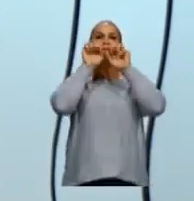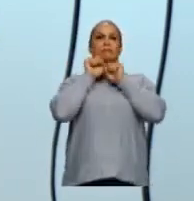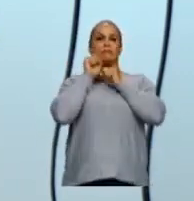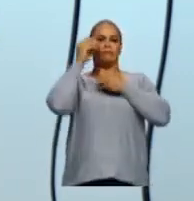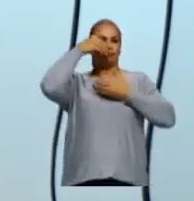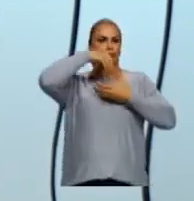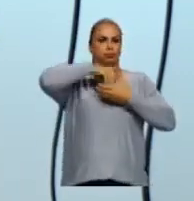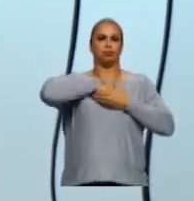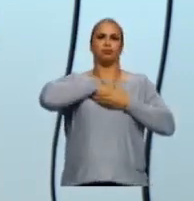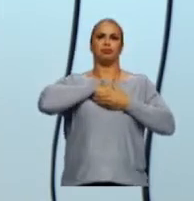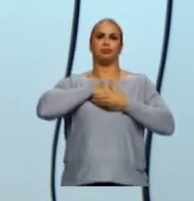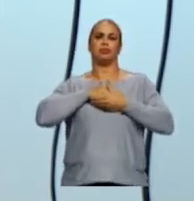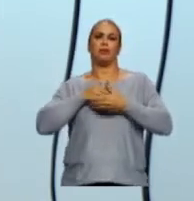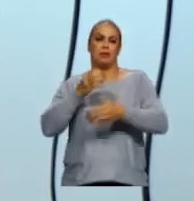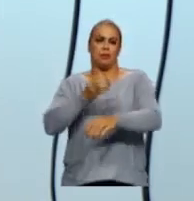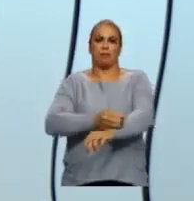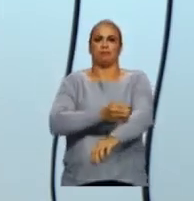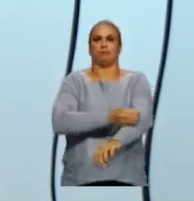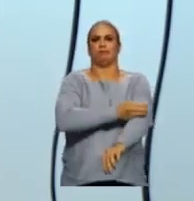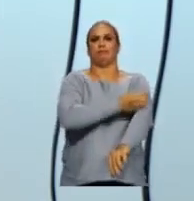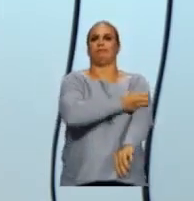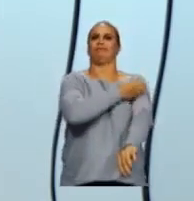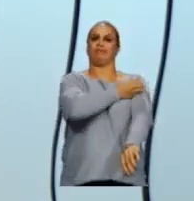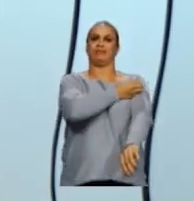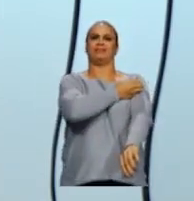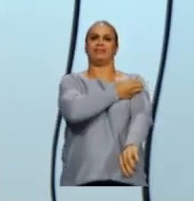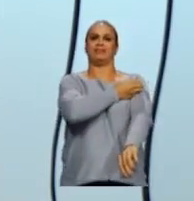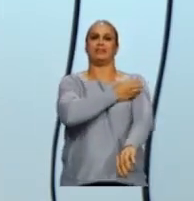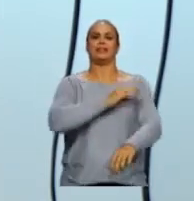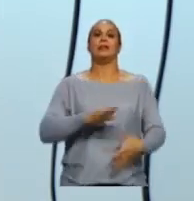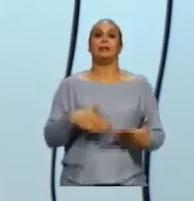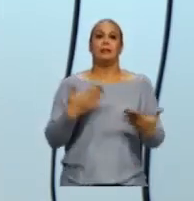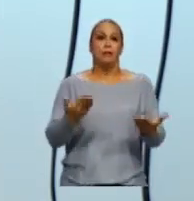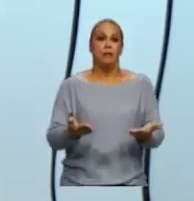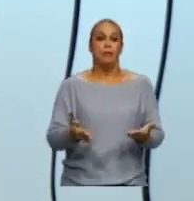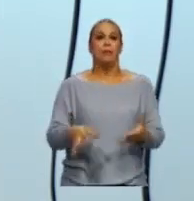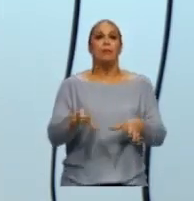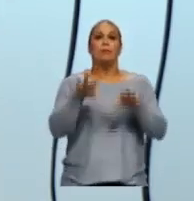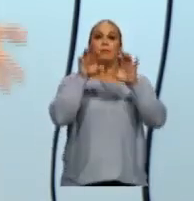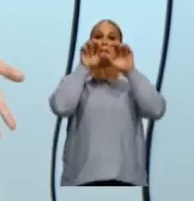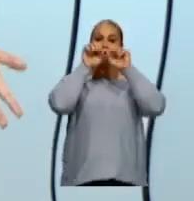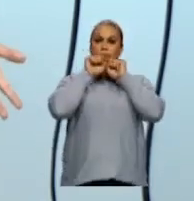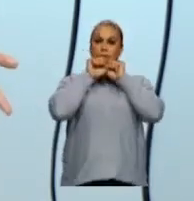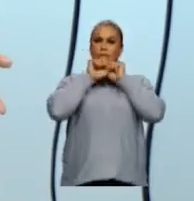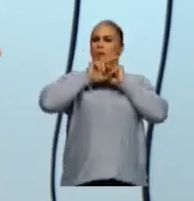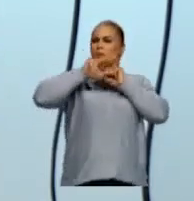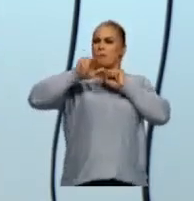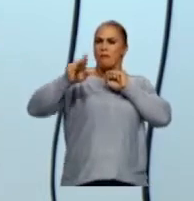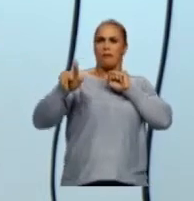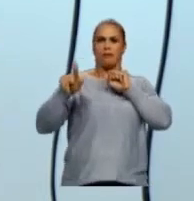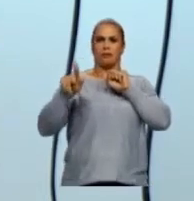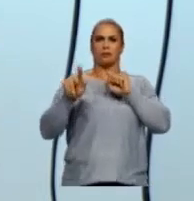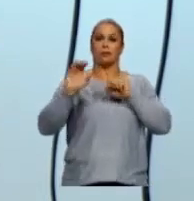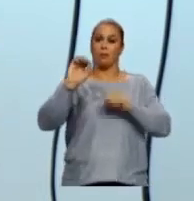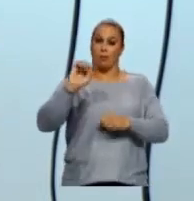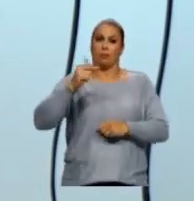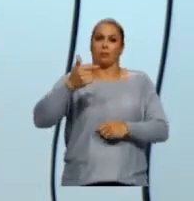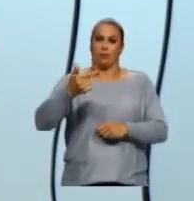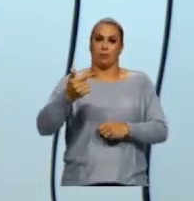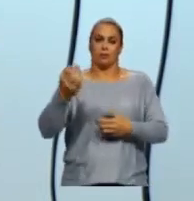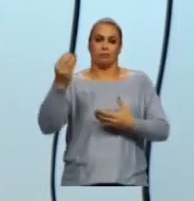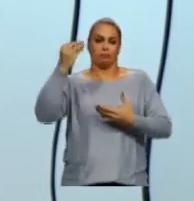Então, todo esse ar que você respira vai até os pulmões, o oxigênio segue a sua função respiratória para as